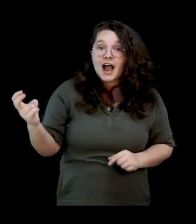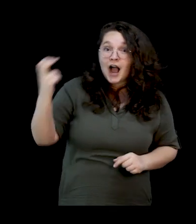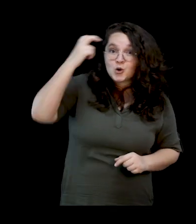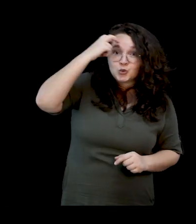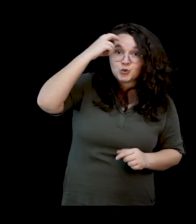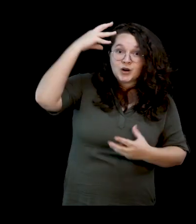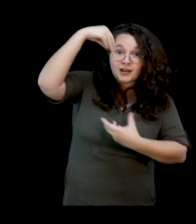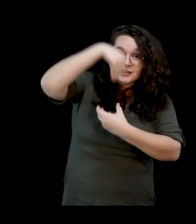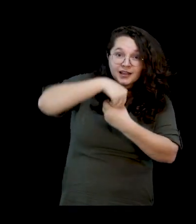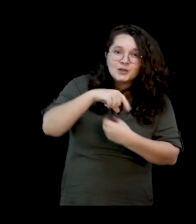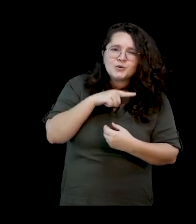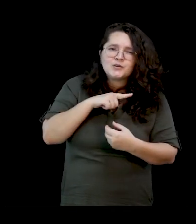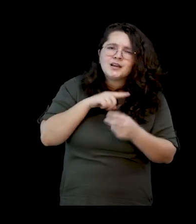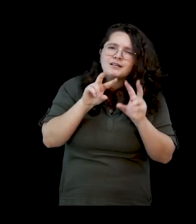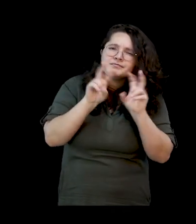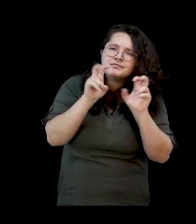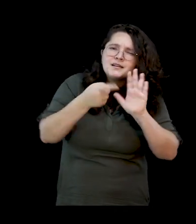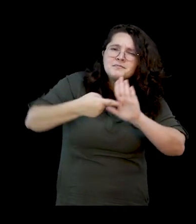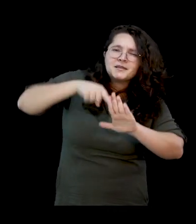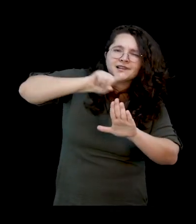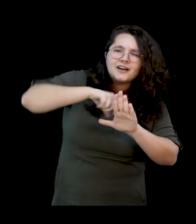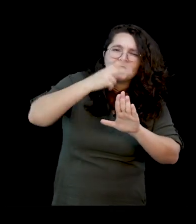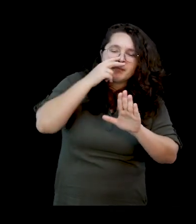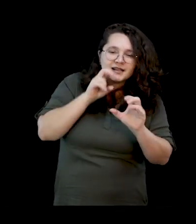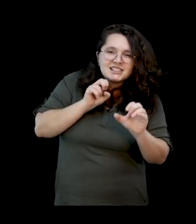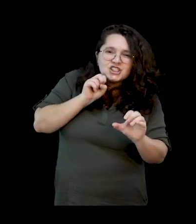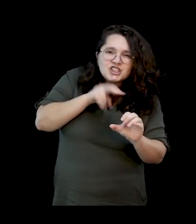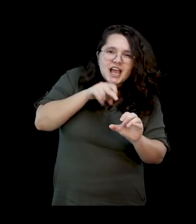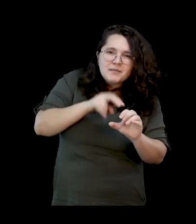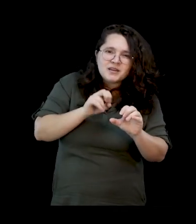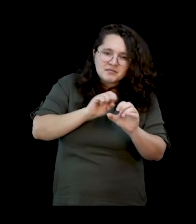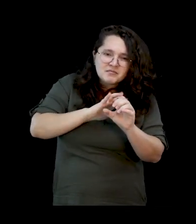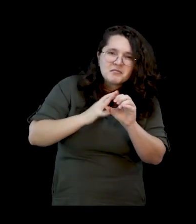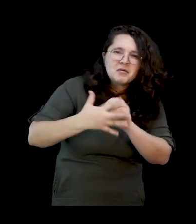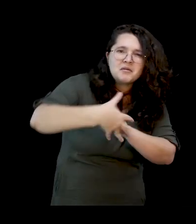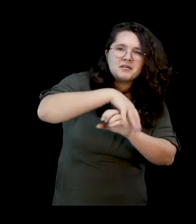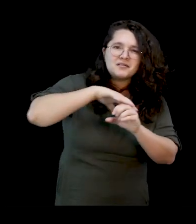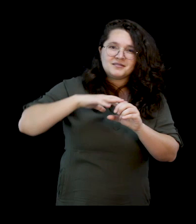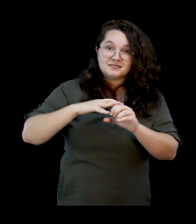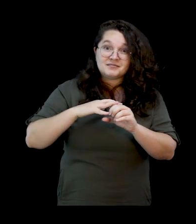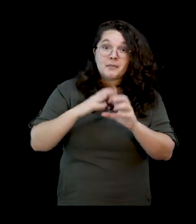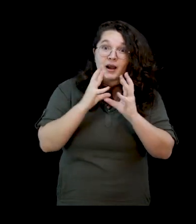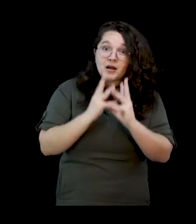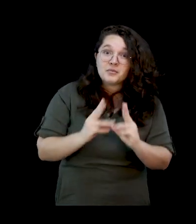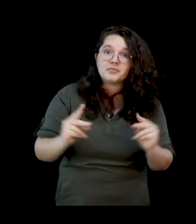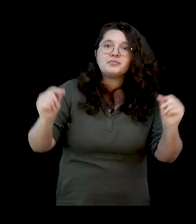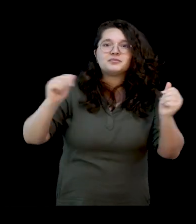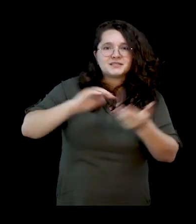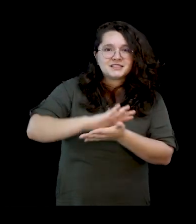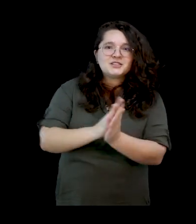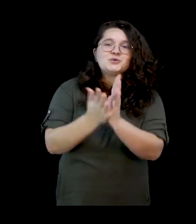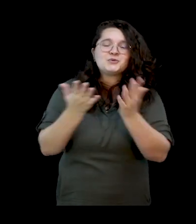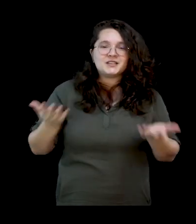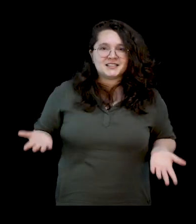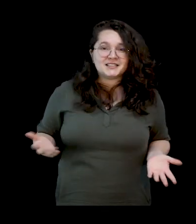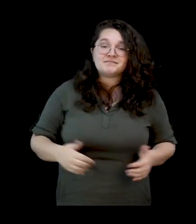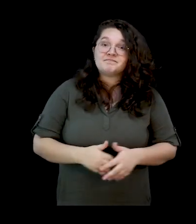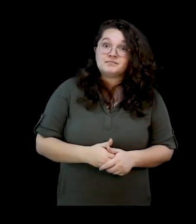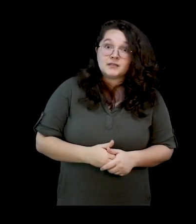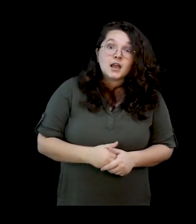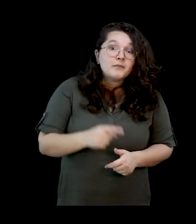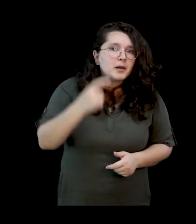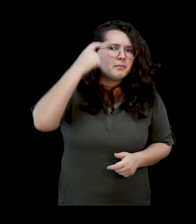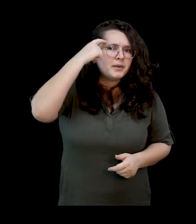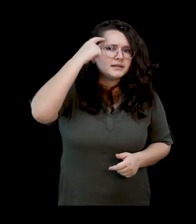própria destruição. Faltou apenas a gente comentar, não é, o sentido do título do livro, A Tragédia da